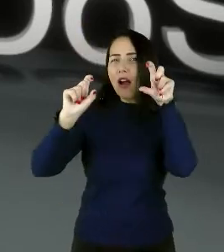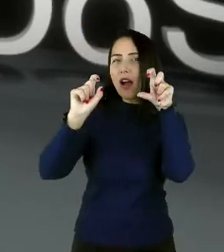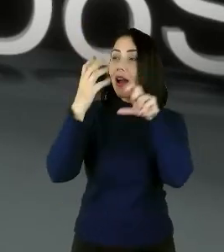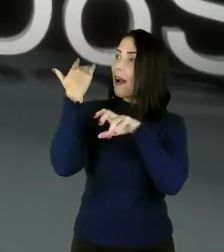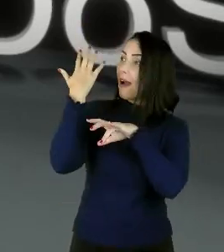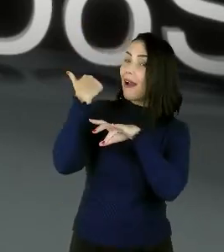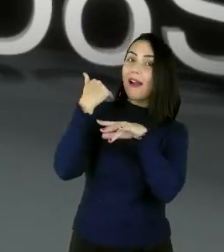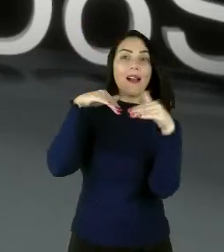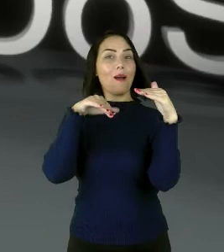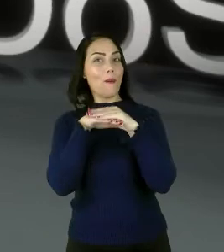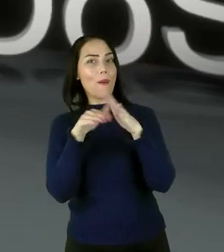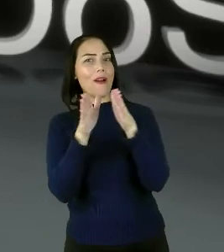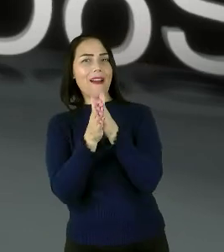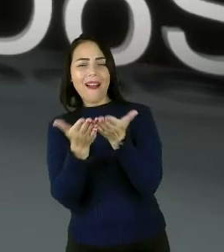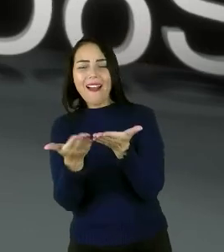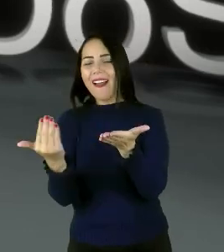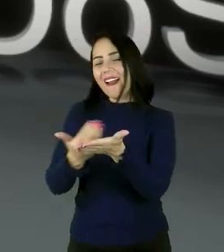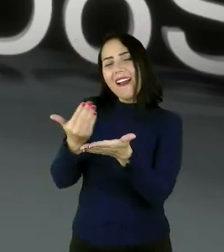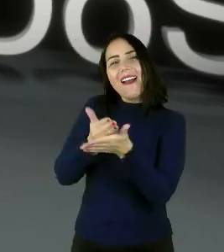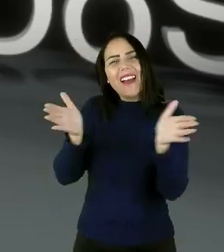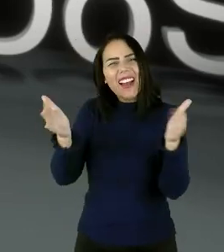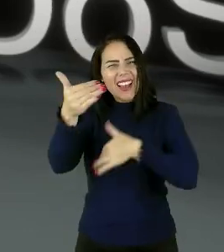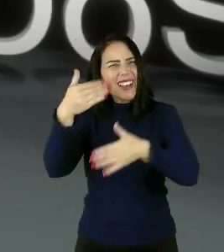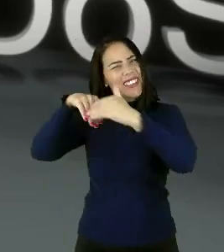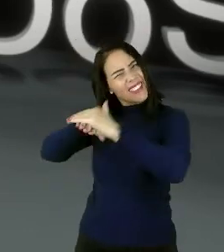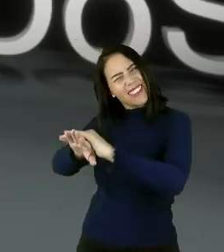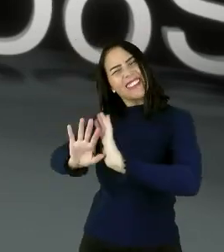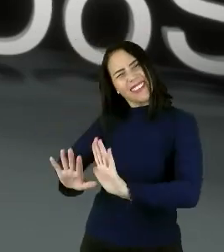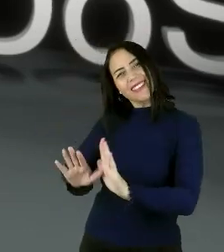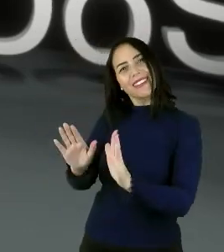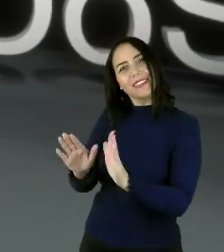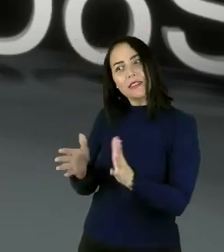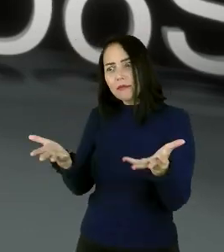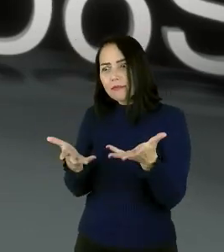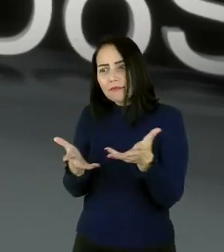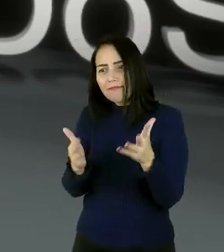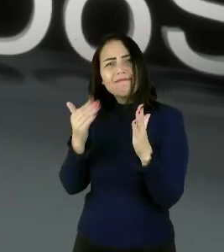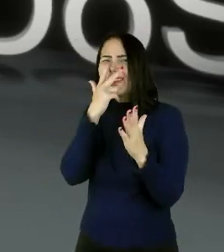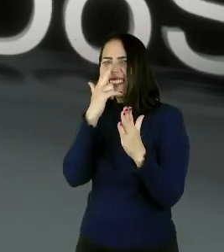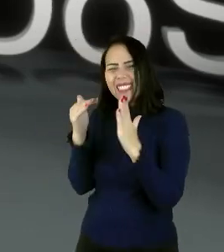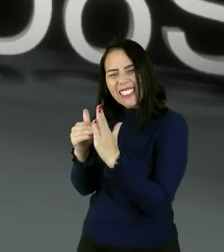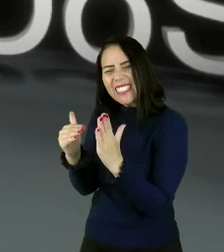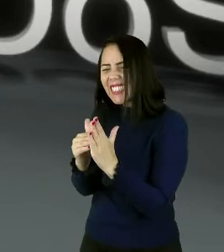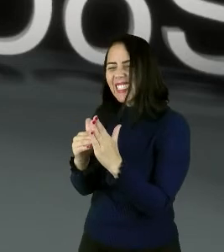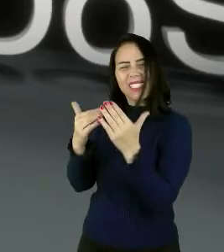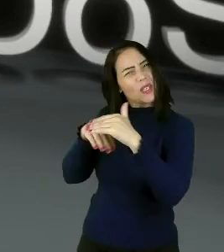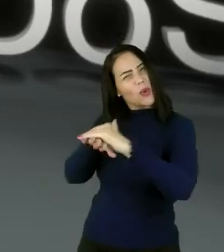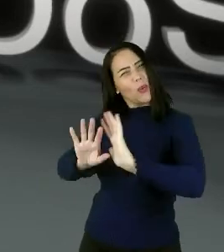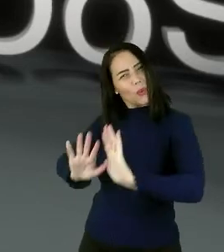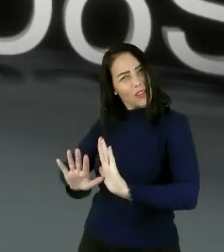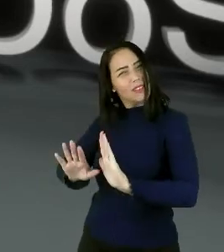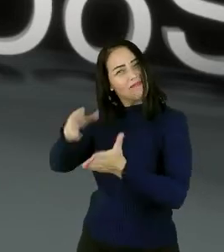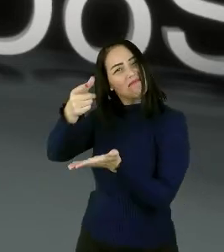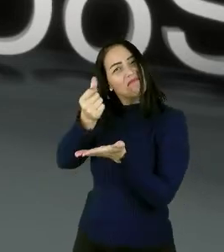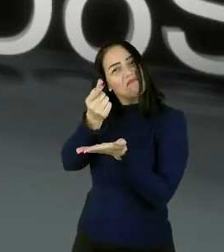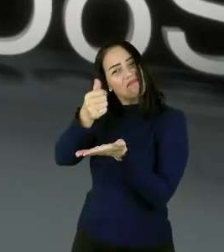pouco tempo atrás era guardado em alguns caixas de papelão de um mundo físico palpável e limitado restrito ao negativo e a